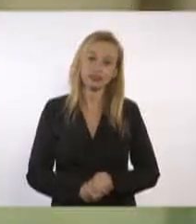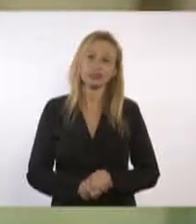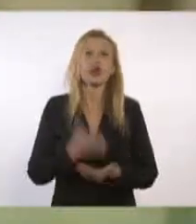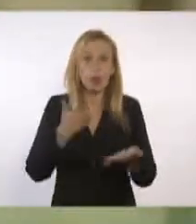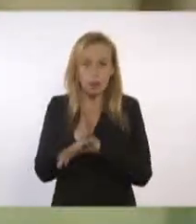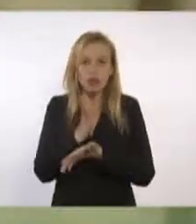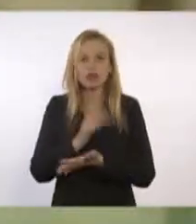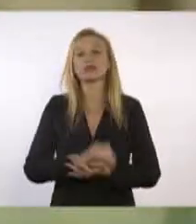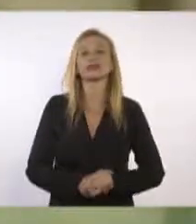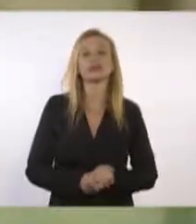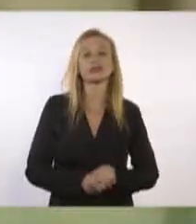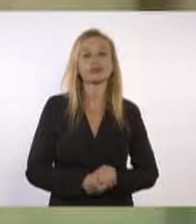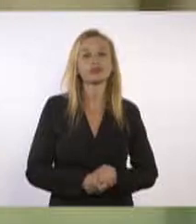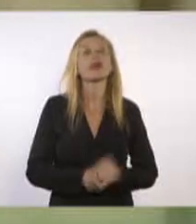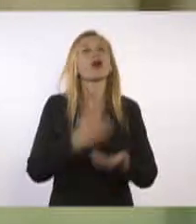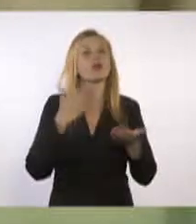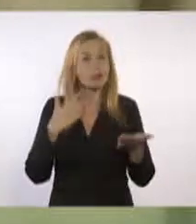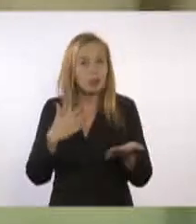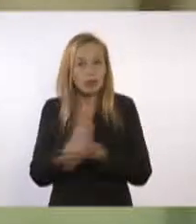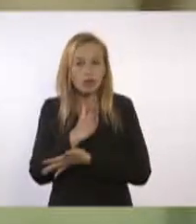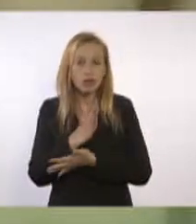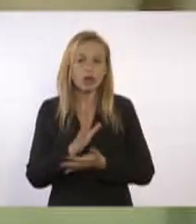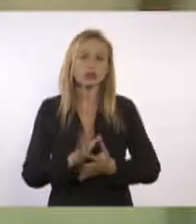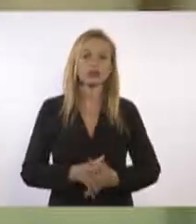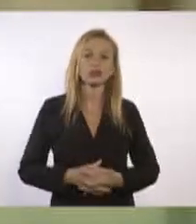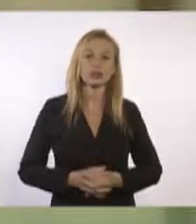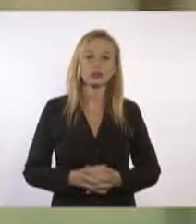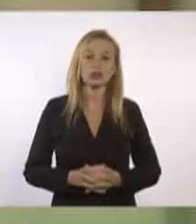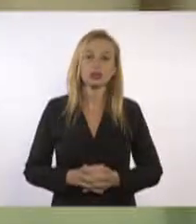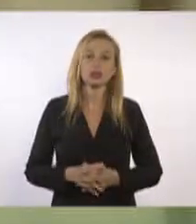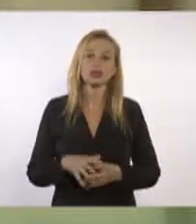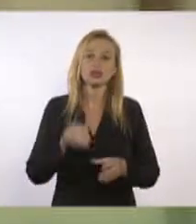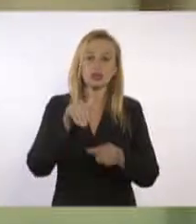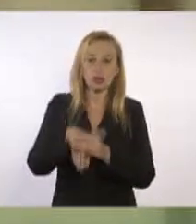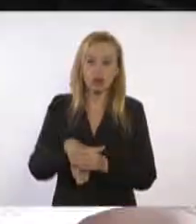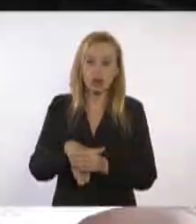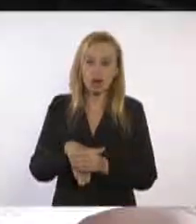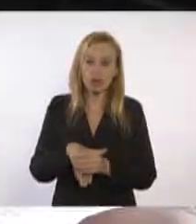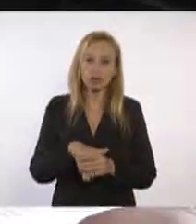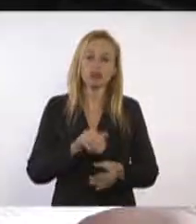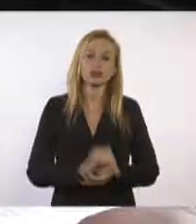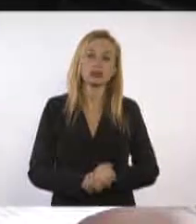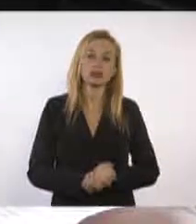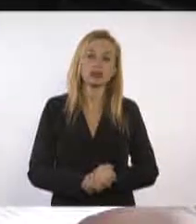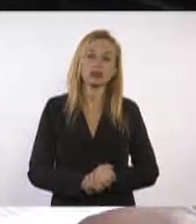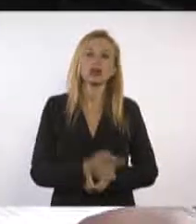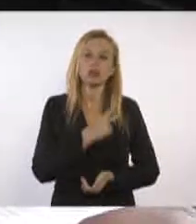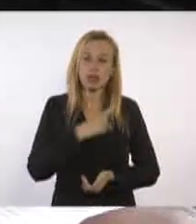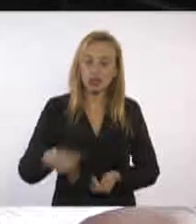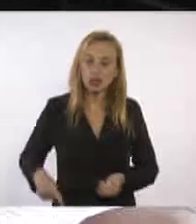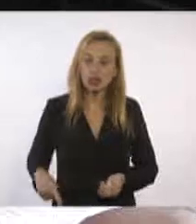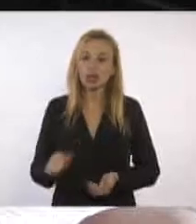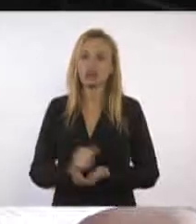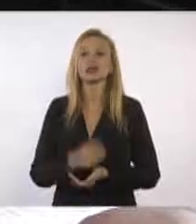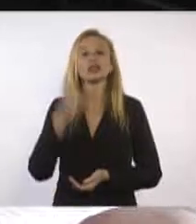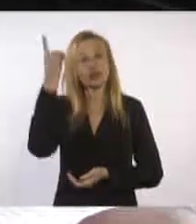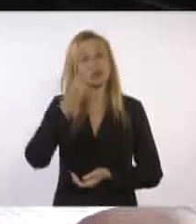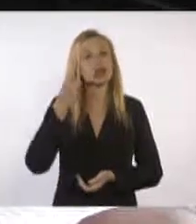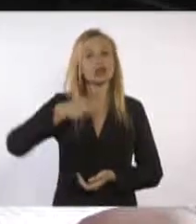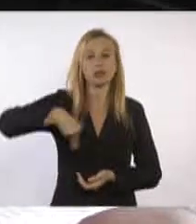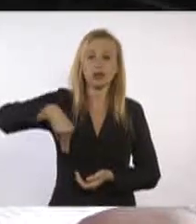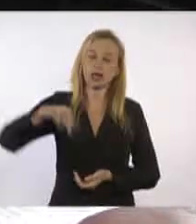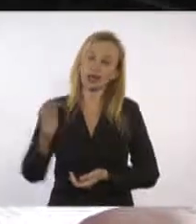aprovado. Aprovado. Votaram favoravelmente presidente, deputada Marta